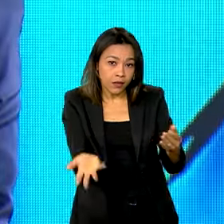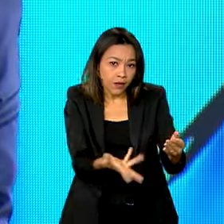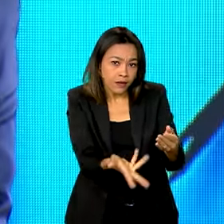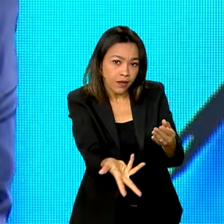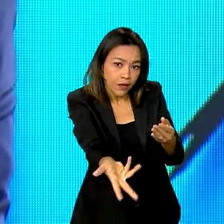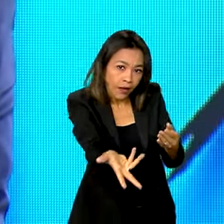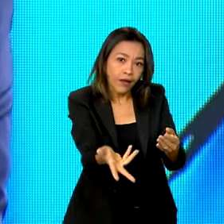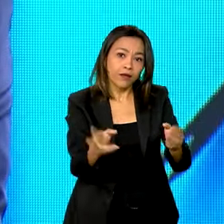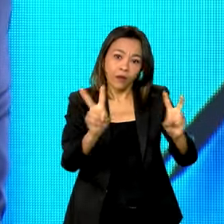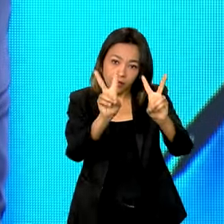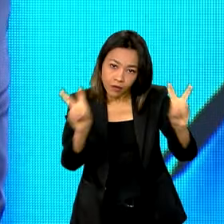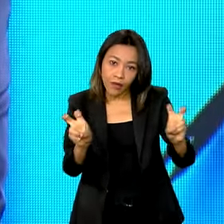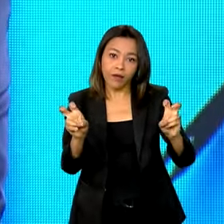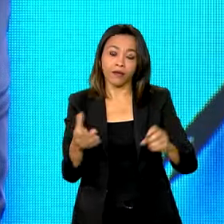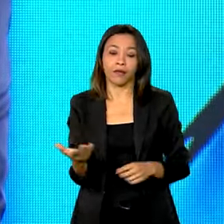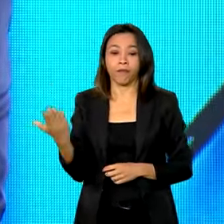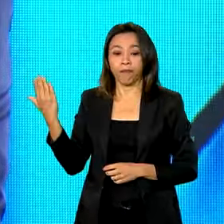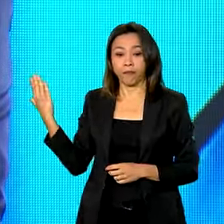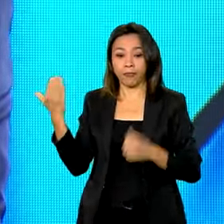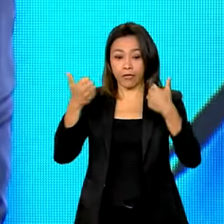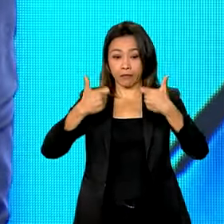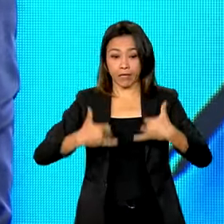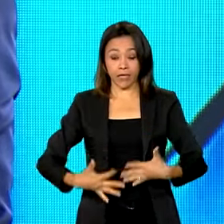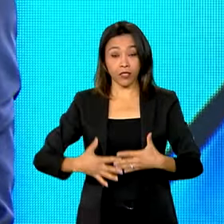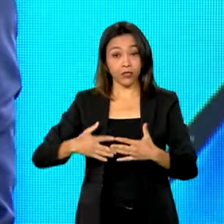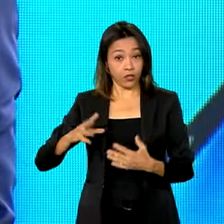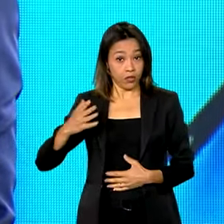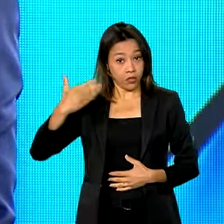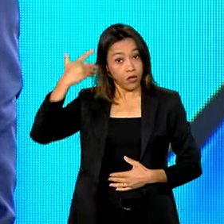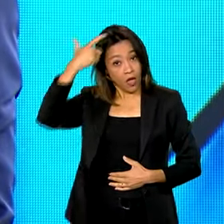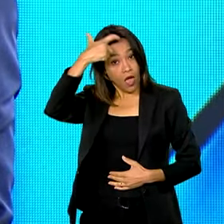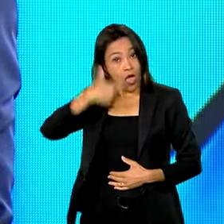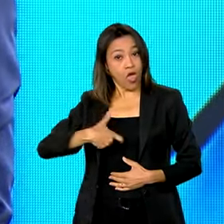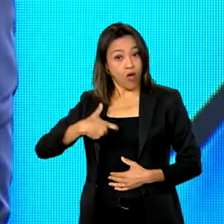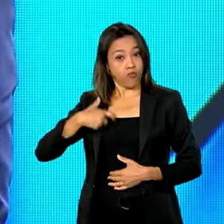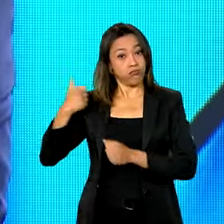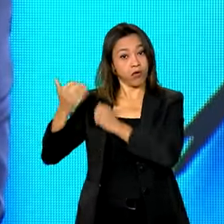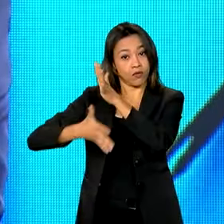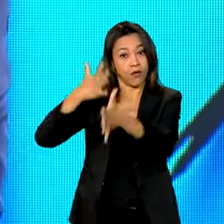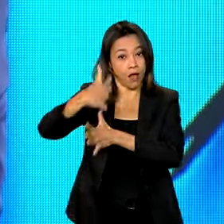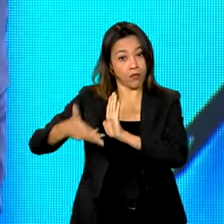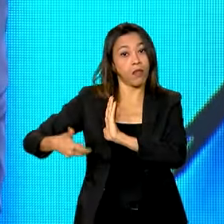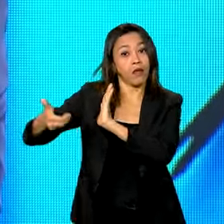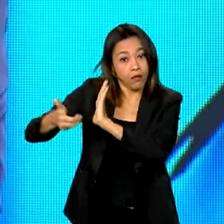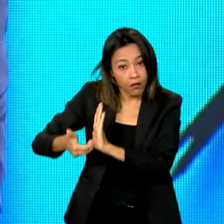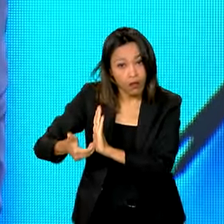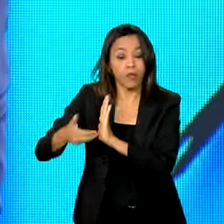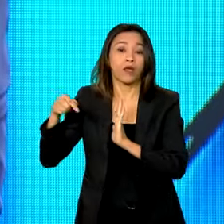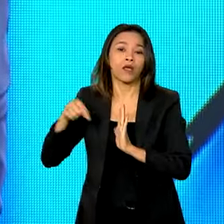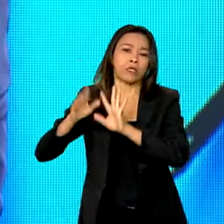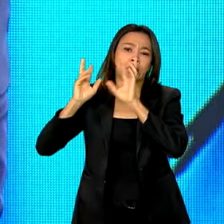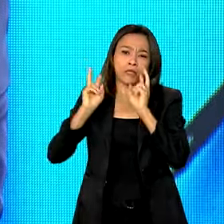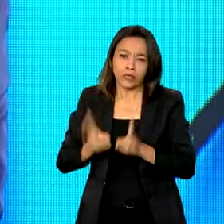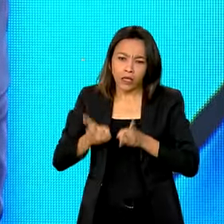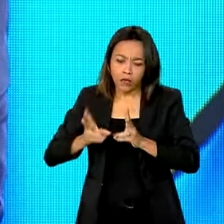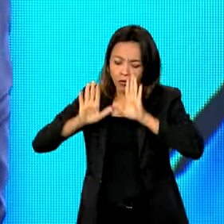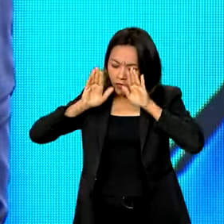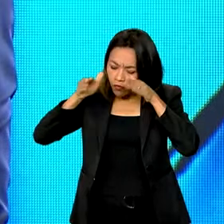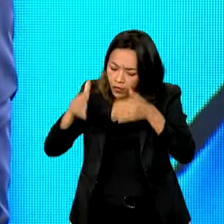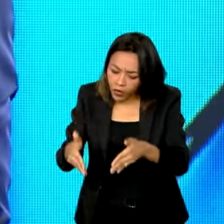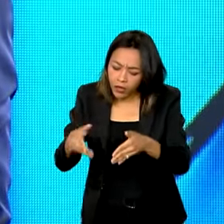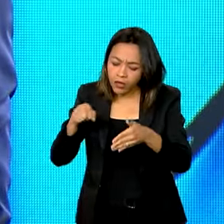climática. Pela Câmara dos Deputados, posso falar. A Casa vem dando prioridade à